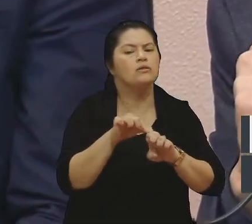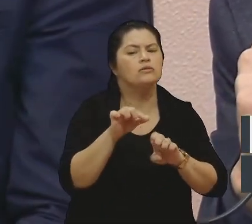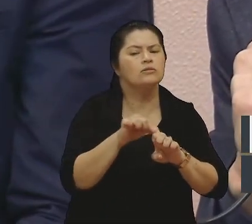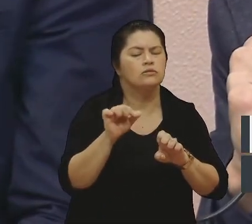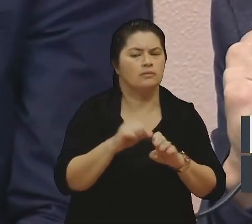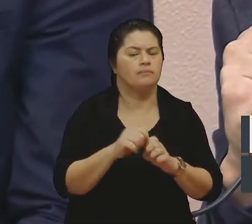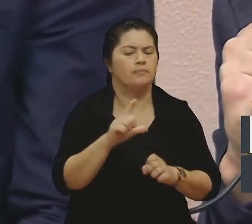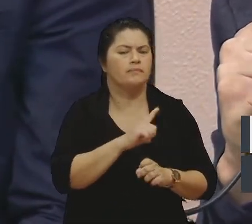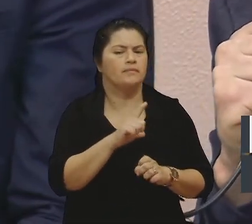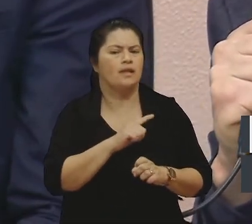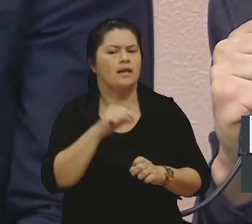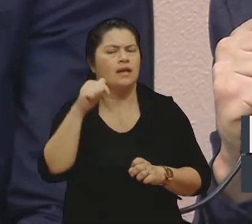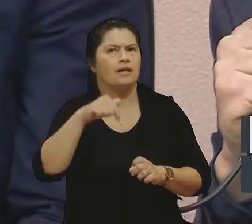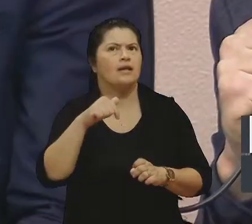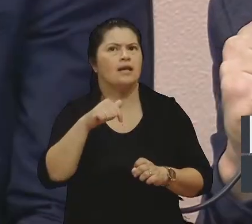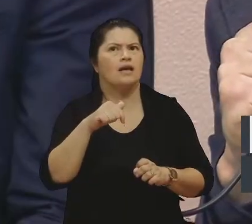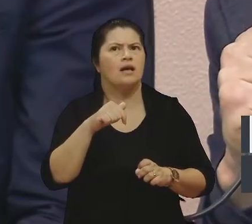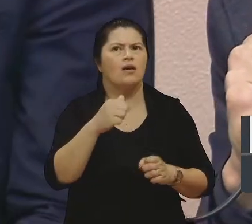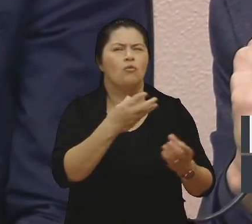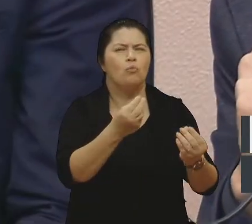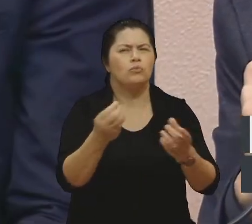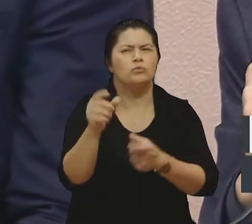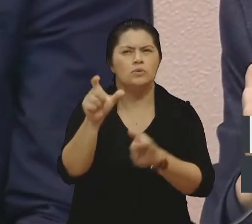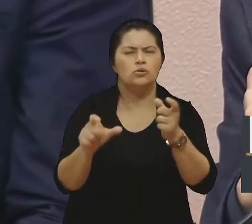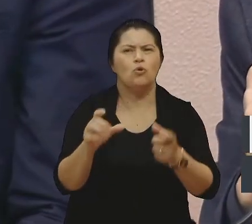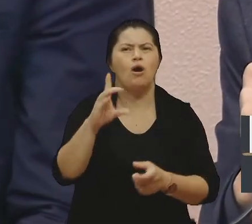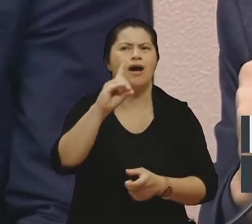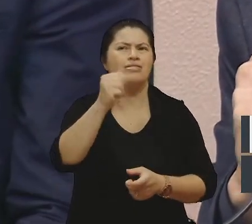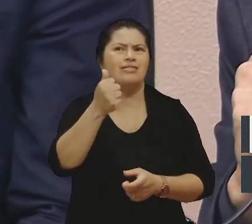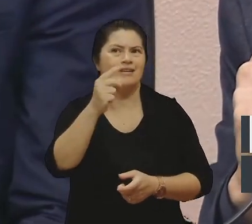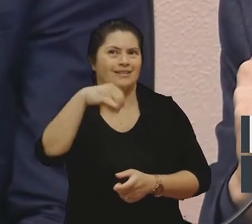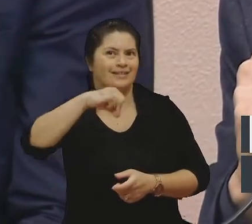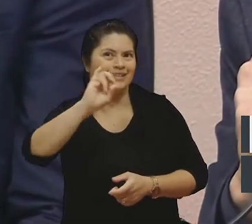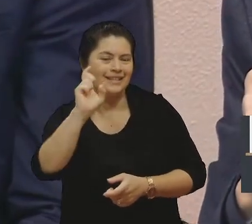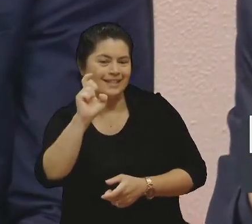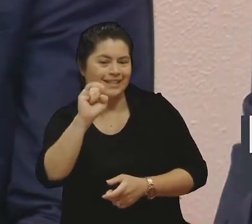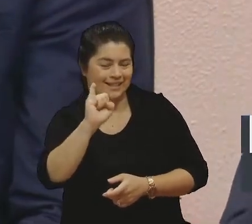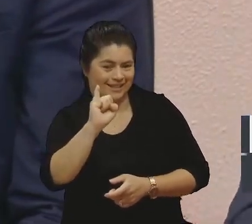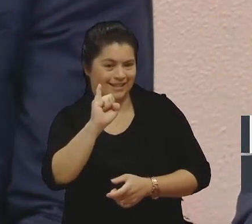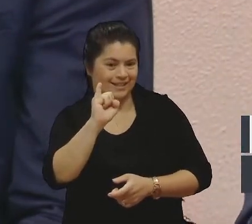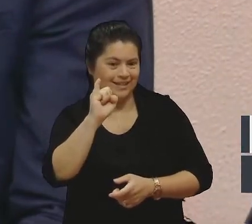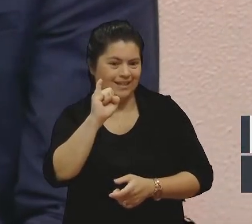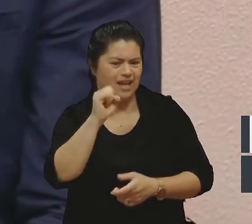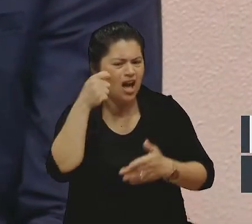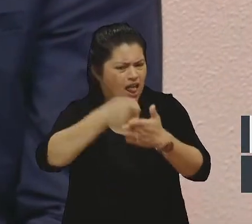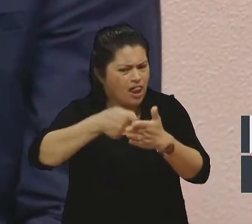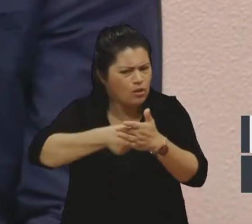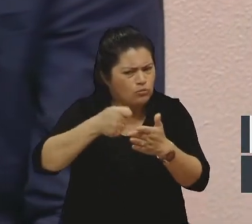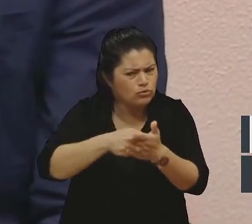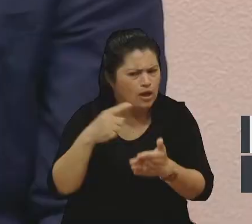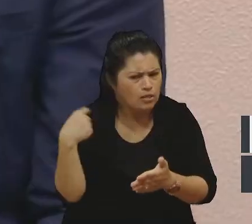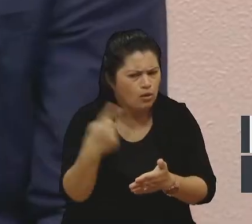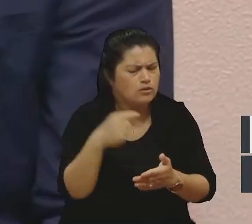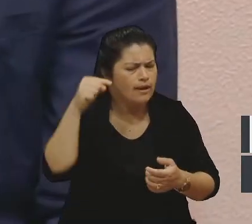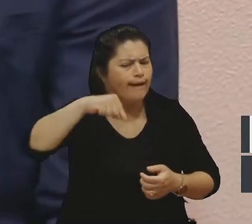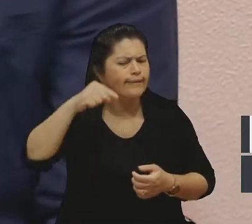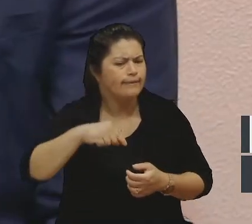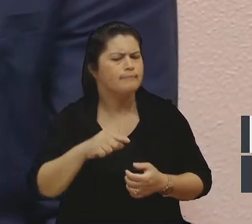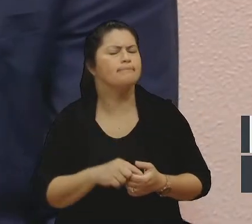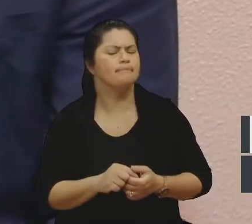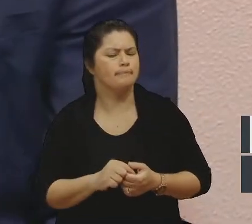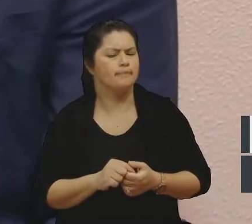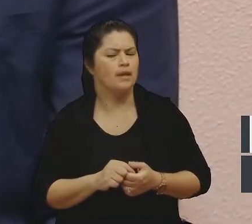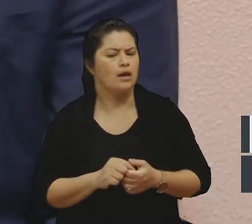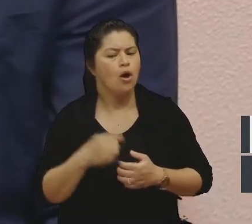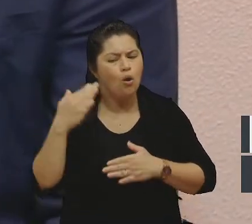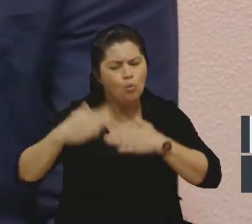2.400 pessoas, aqui está a Dani, tem parte da nossa equipe, e é uma luta nossa da Sala Empreendedora, Edson, de